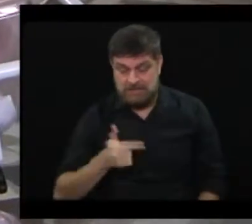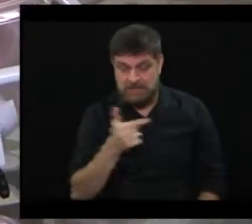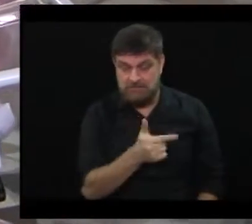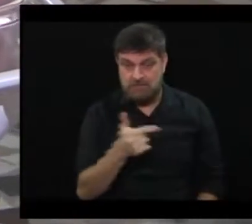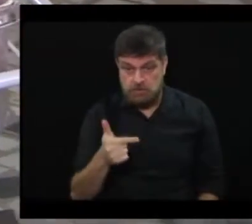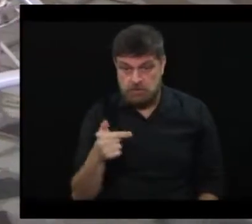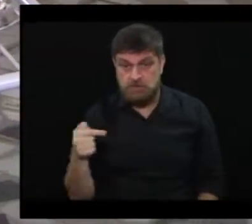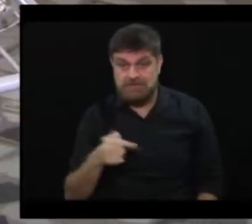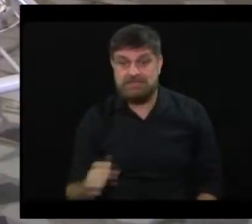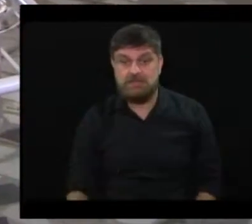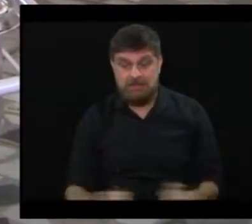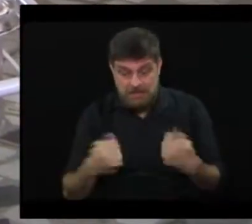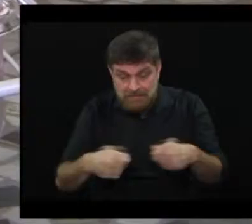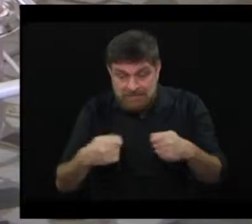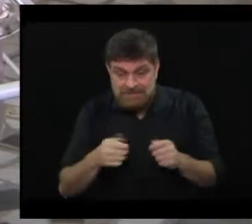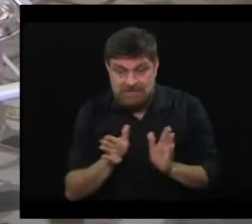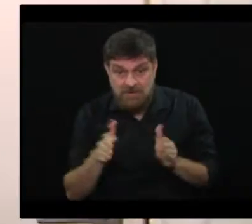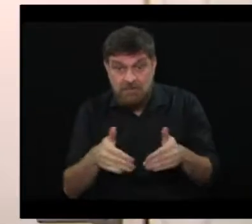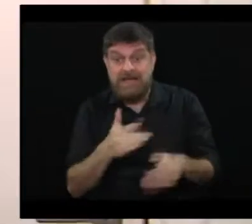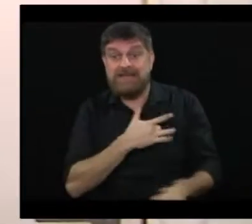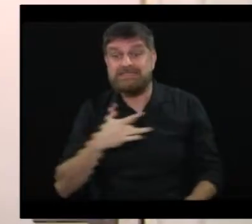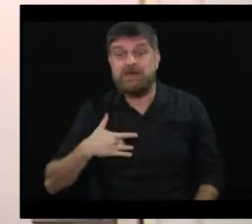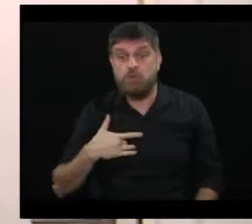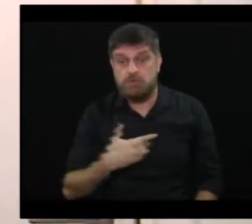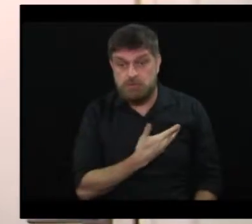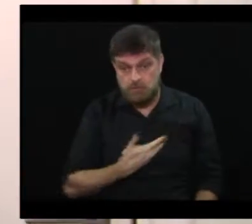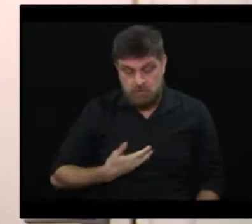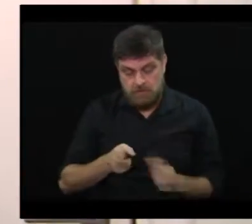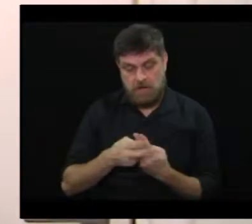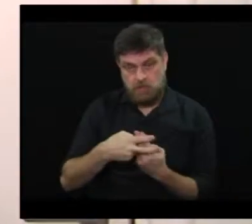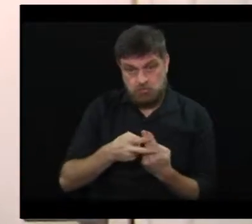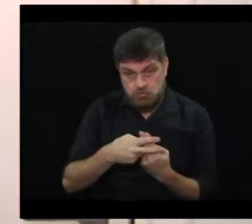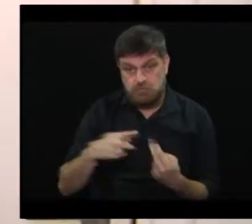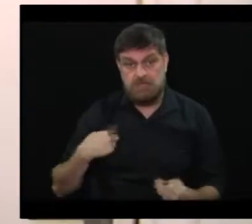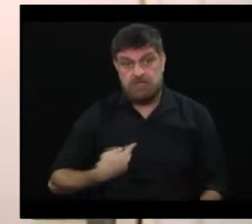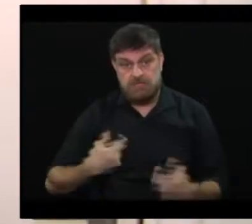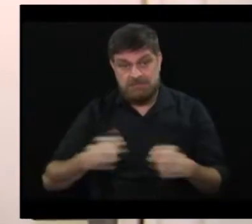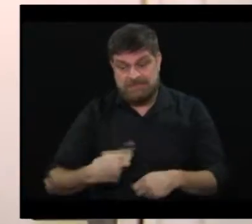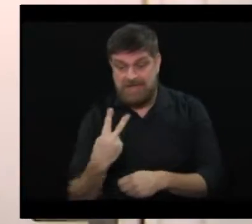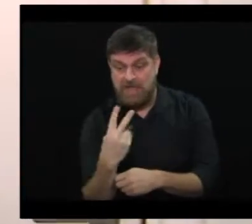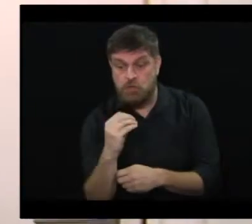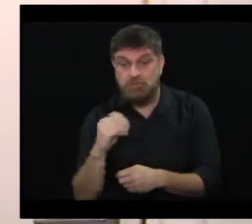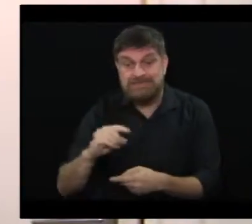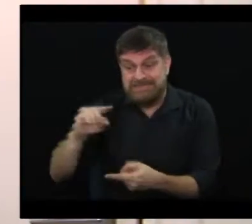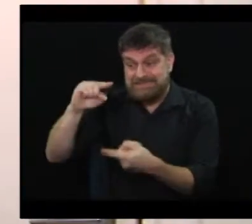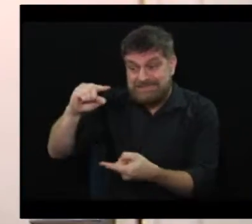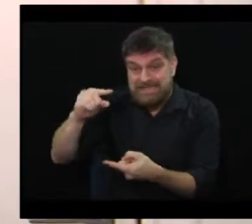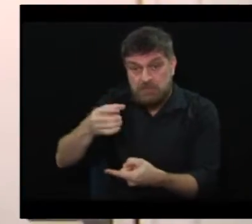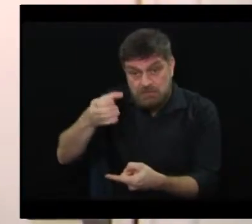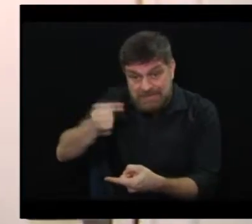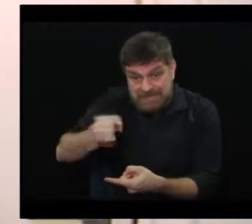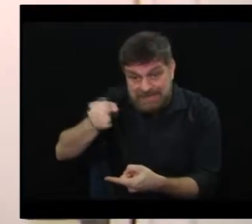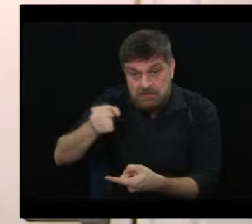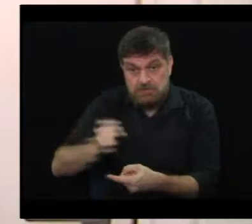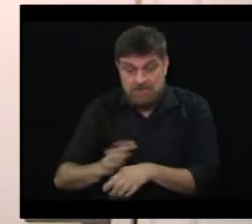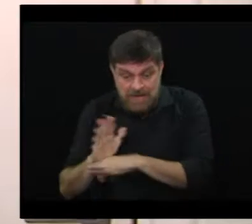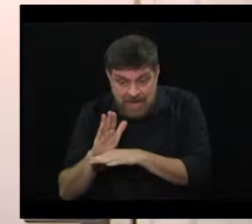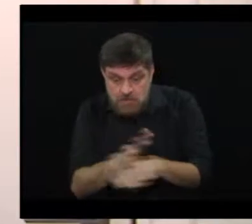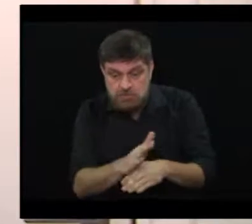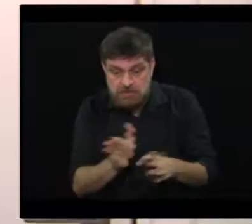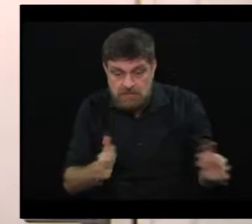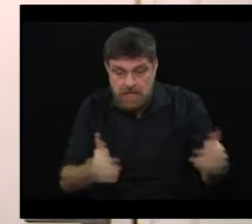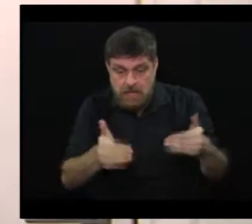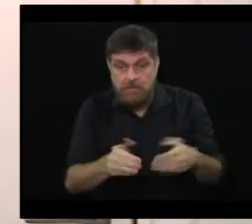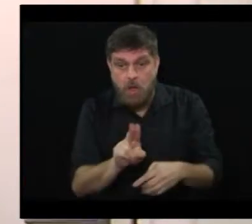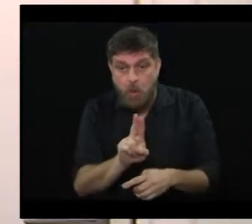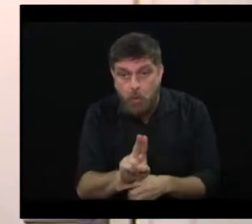22 são destinados à saúde pública. Nós precisamos aqui hoje de 200 litros para suprir os leitos da UTI neonatal,